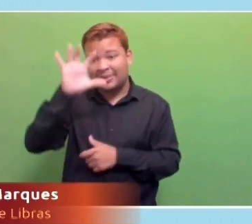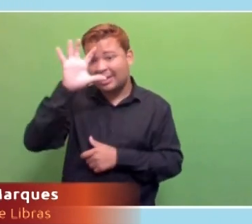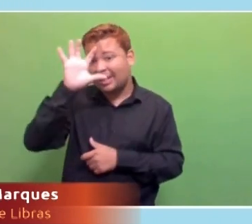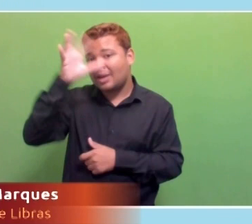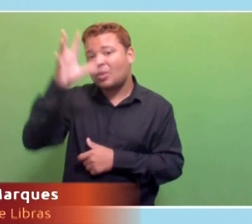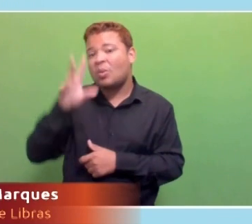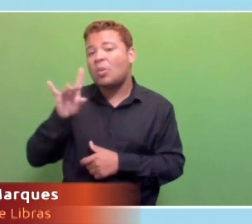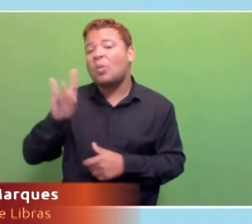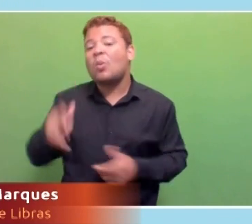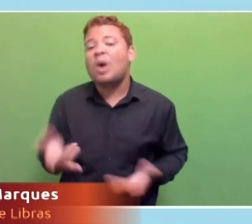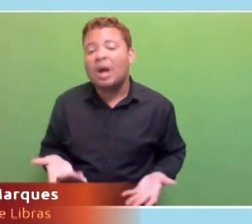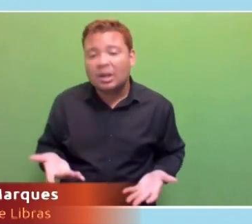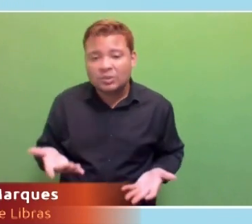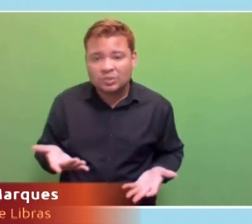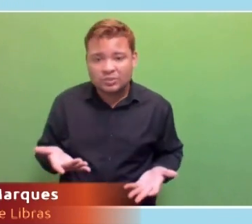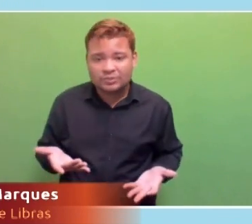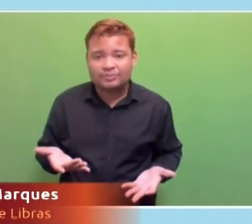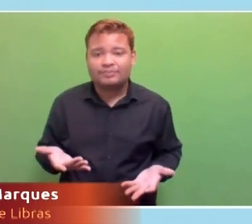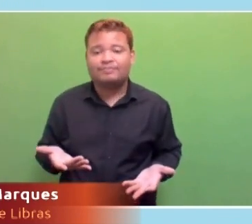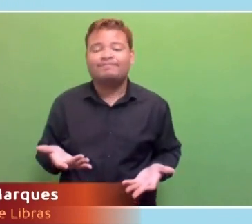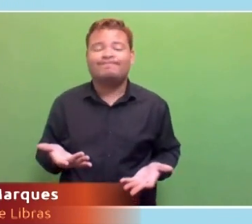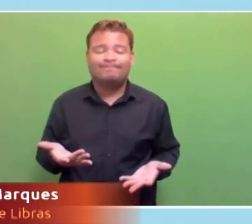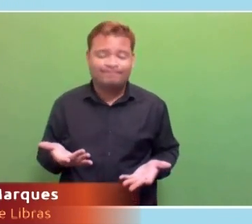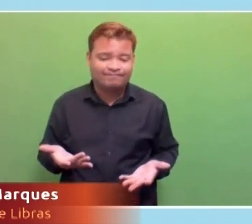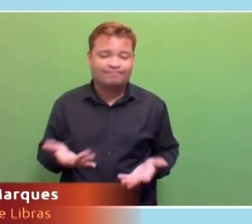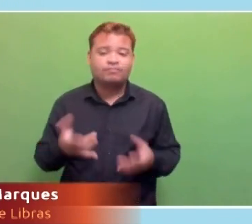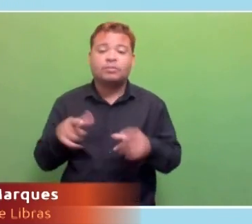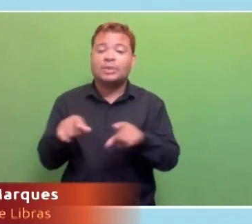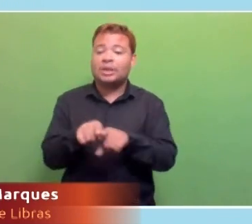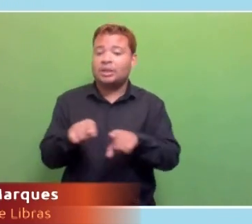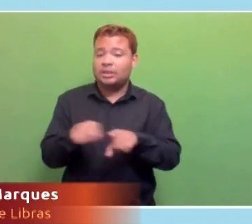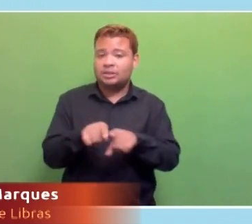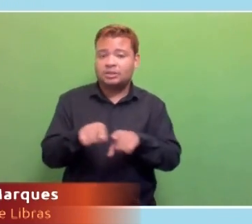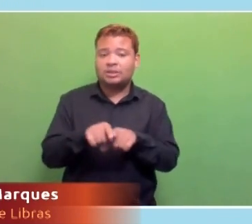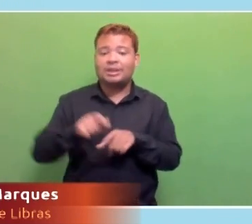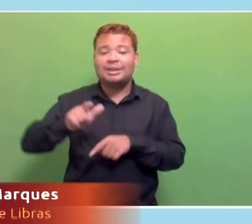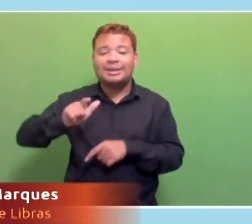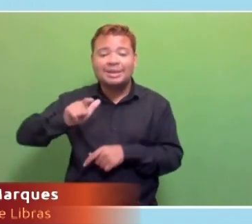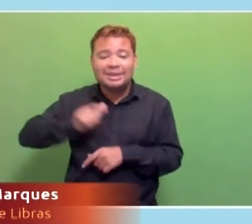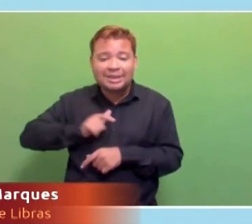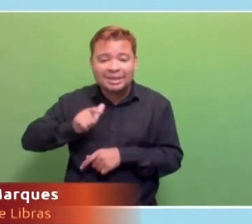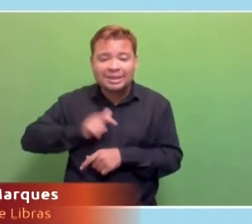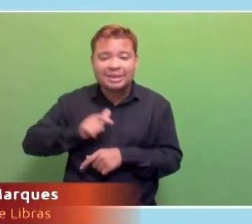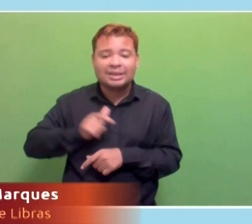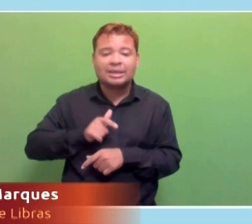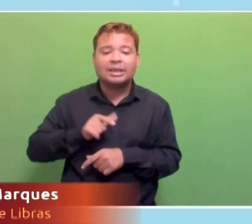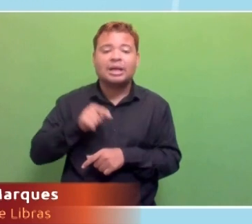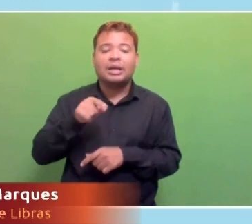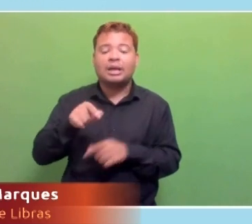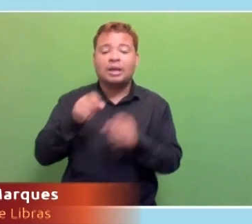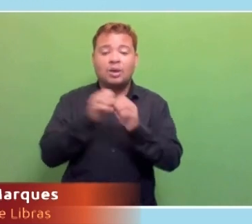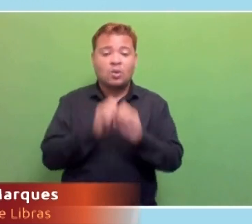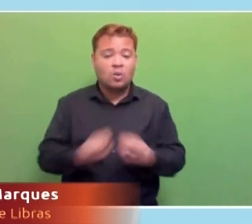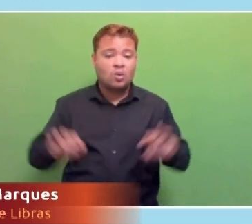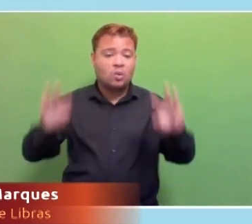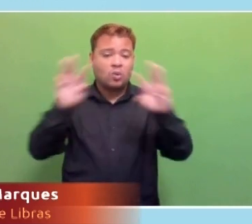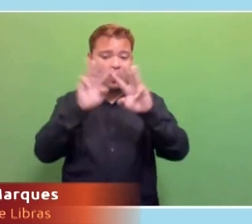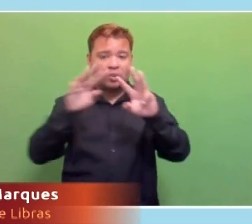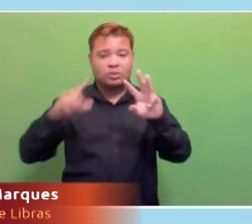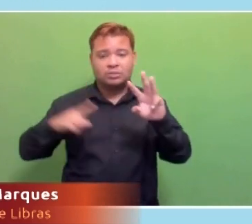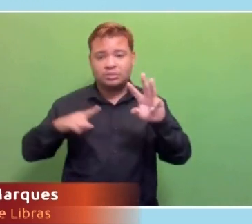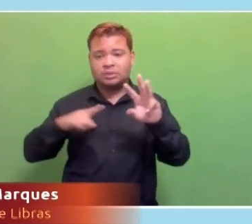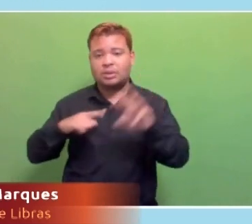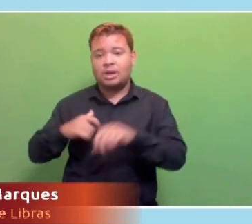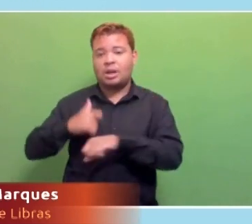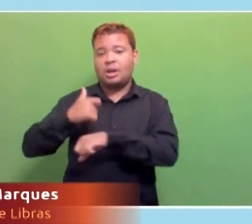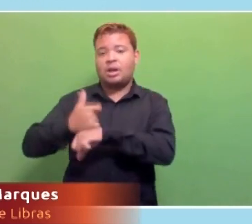quando, sobretudo, existir também um veto forte dentro do Conselho de Segurança das Nações Unidas, por parte do